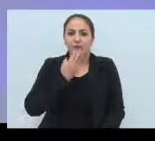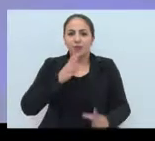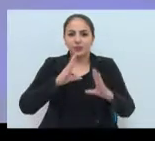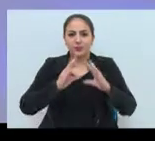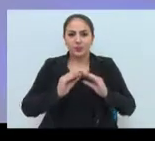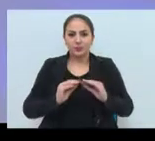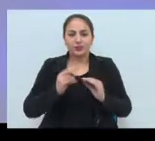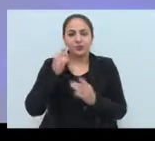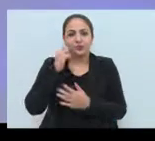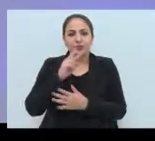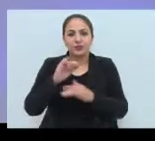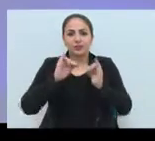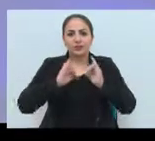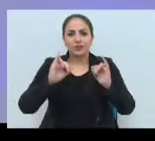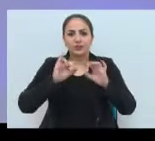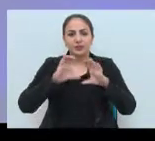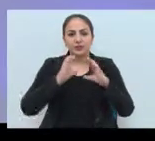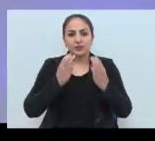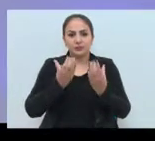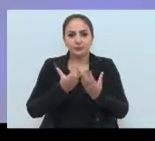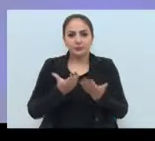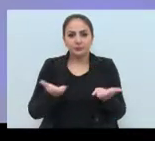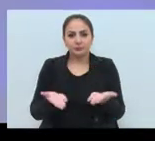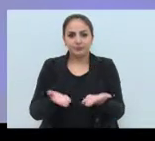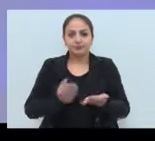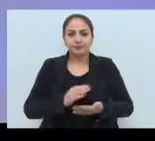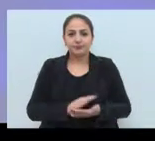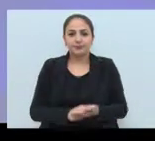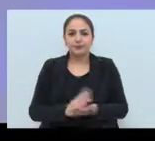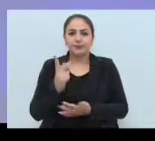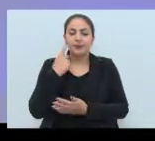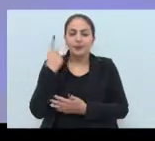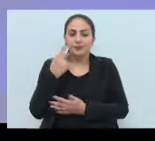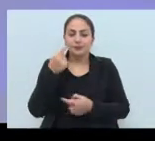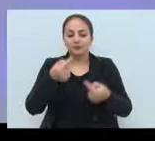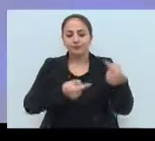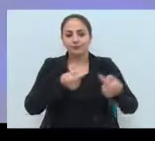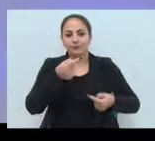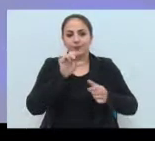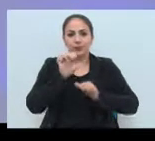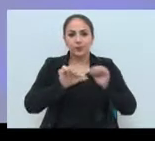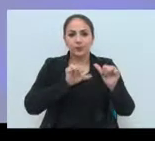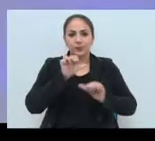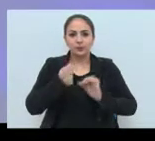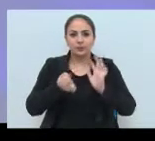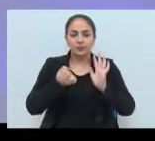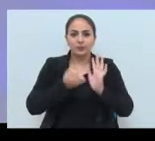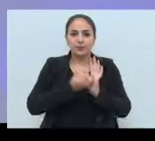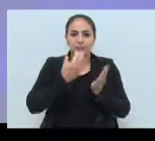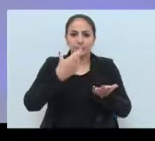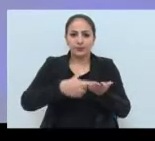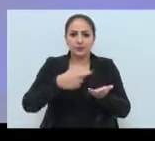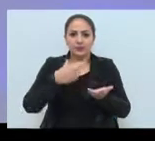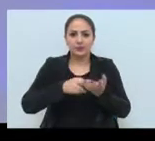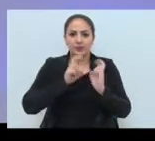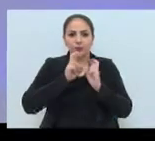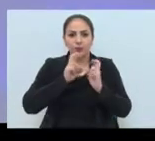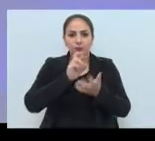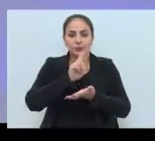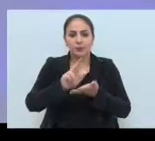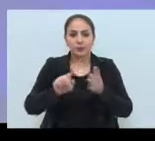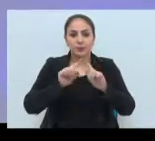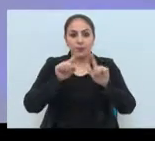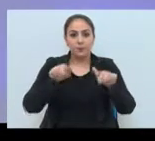Boa noite. Veja no Jornal da Câmara de hoje. Parlamentares discutem alterações no marco regulatório do